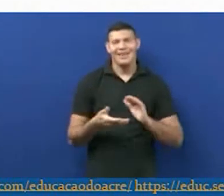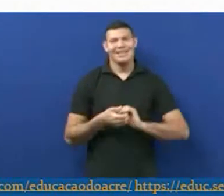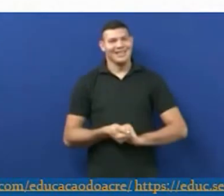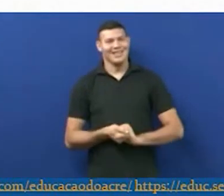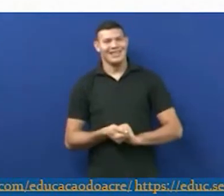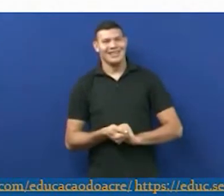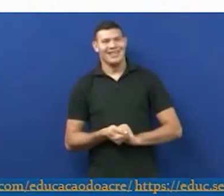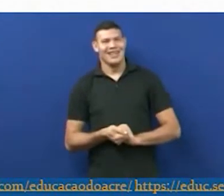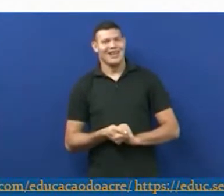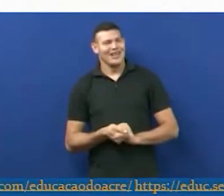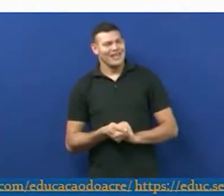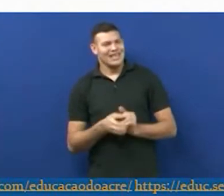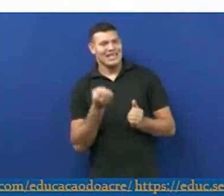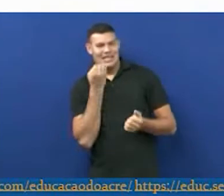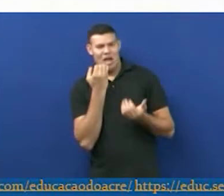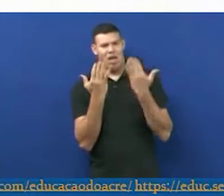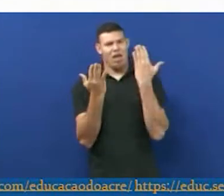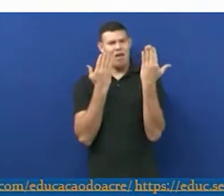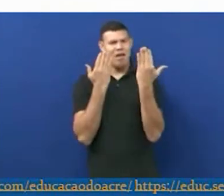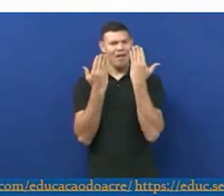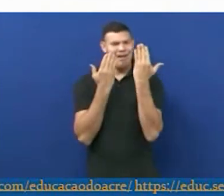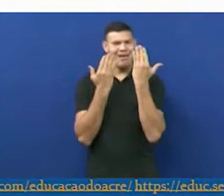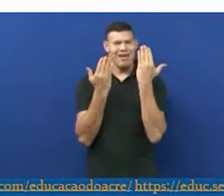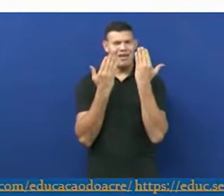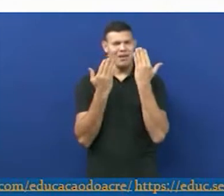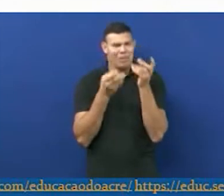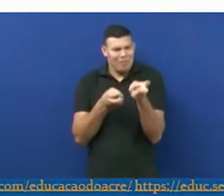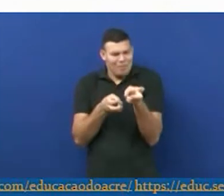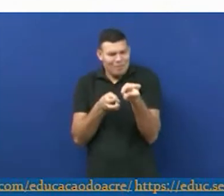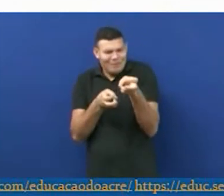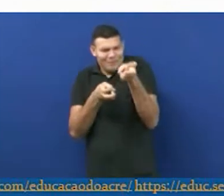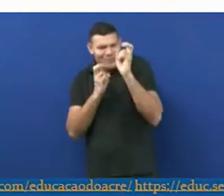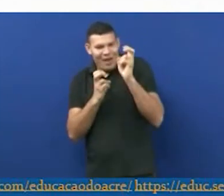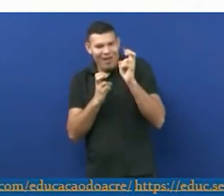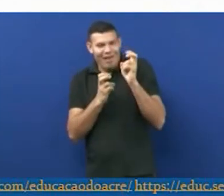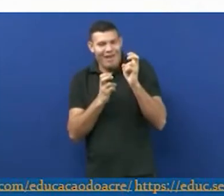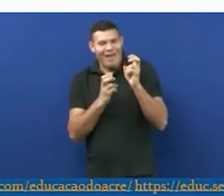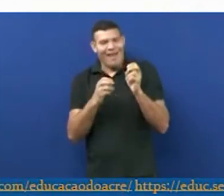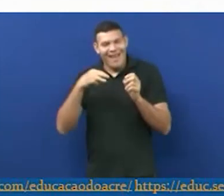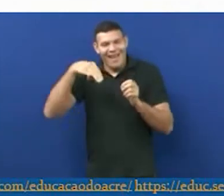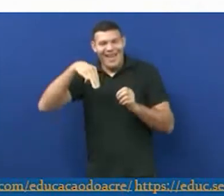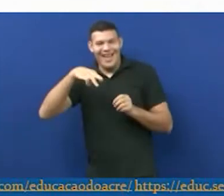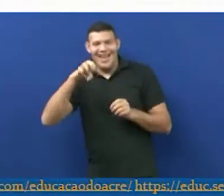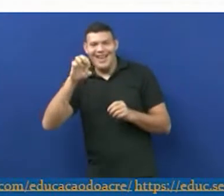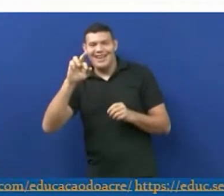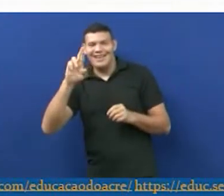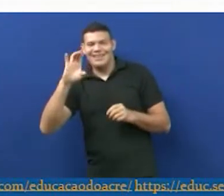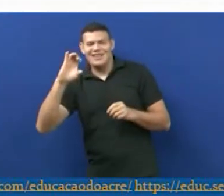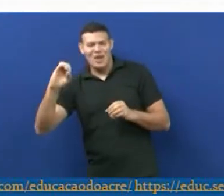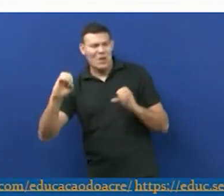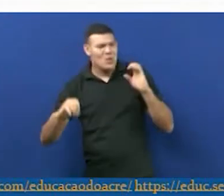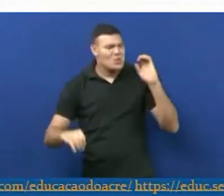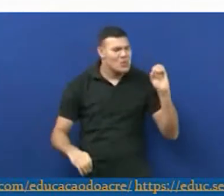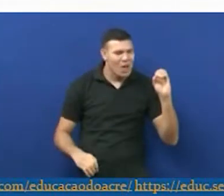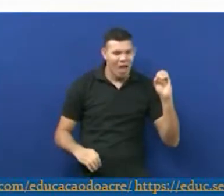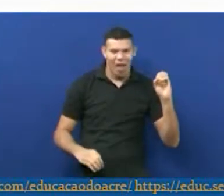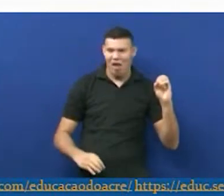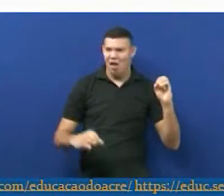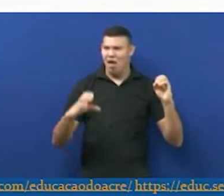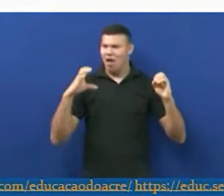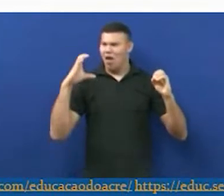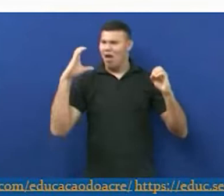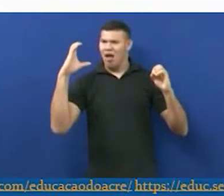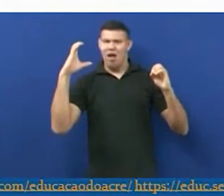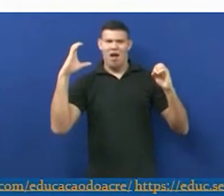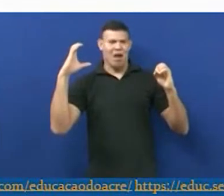Então, se a gente fosse comparar, a gente teria a percepção aí que Mercúrio é do tamanho de uma bolinha de gude, enquanto que Júpiter